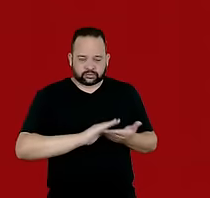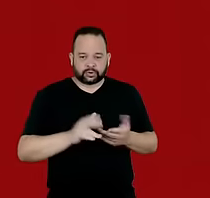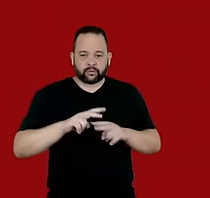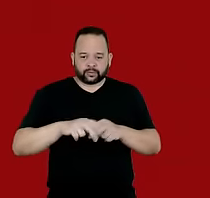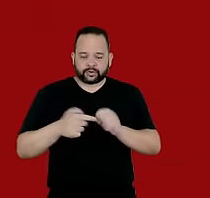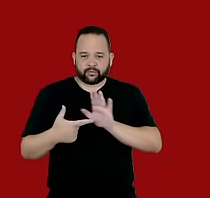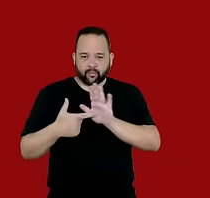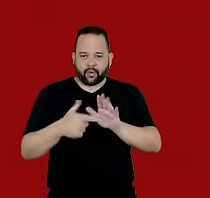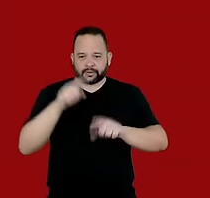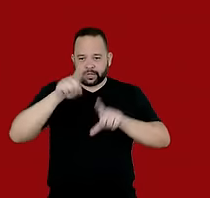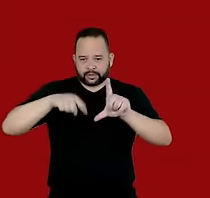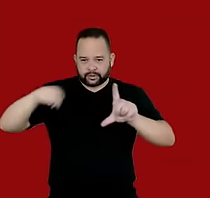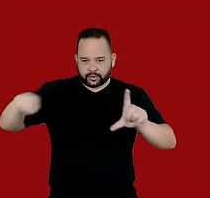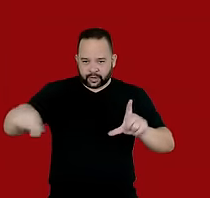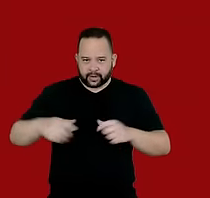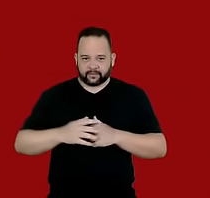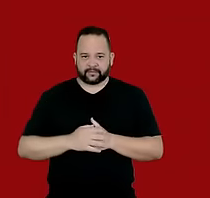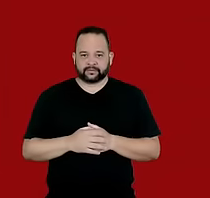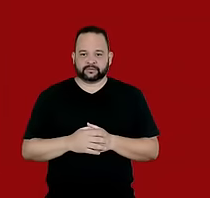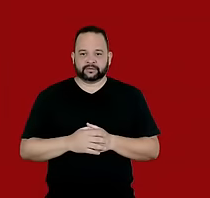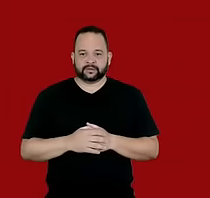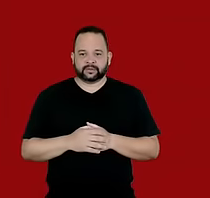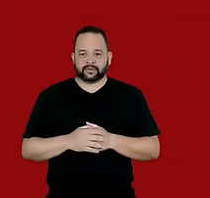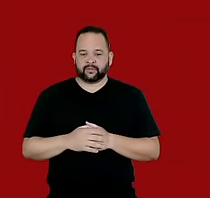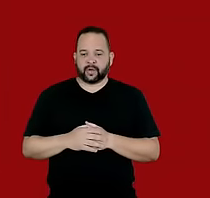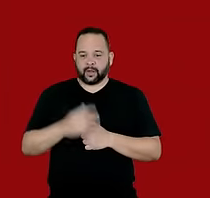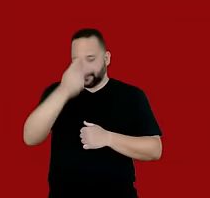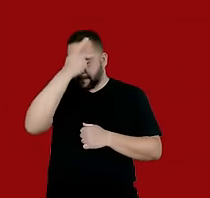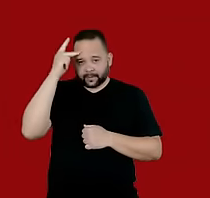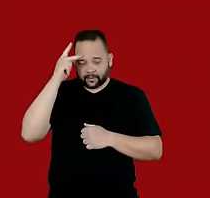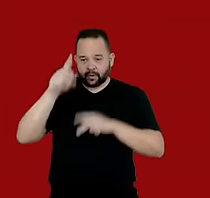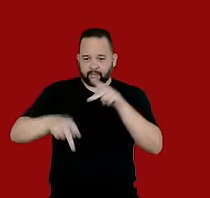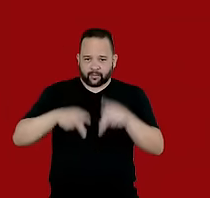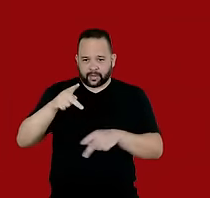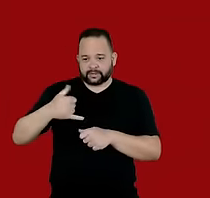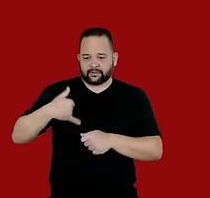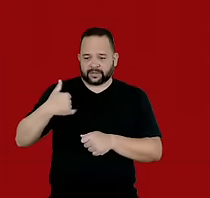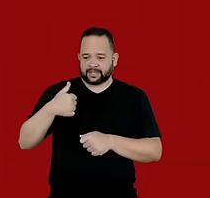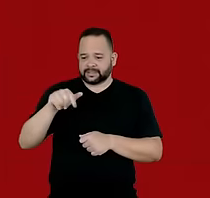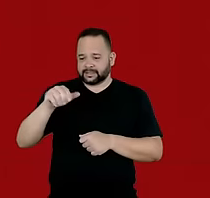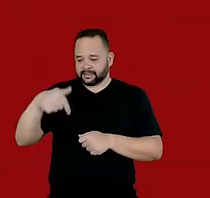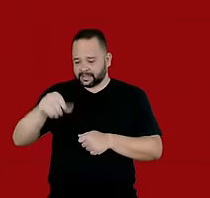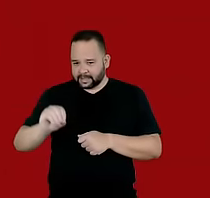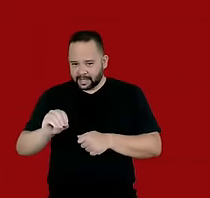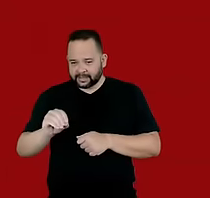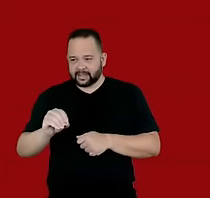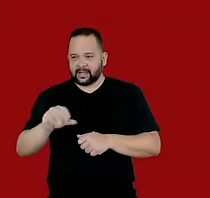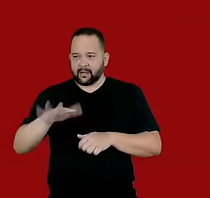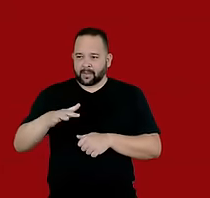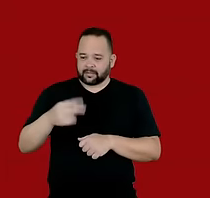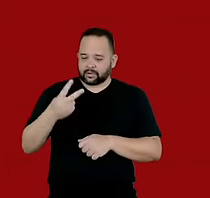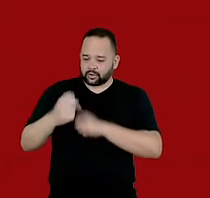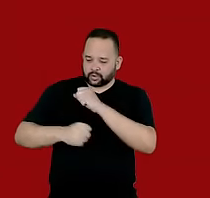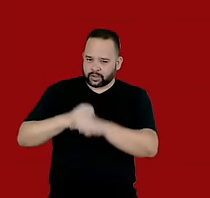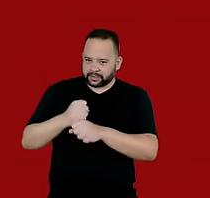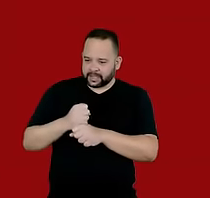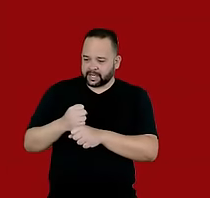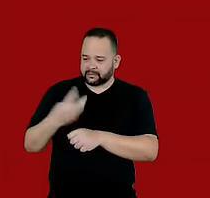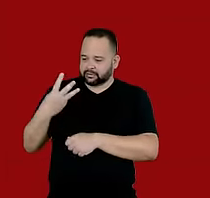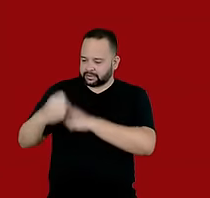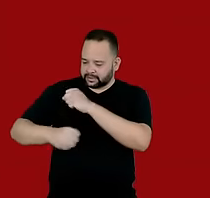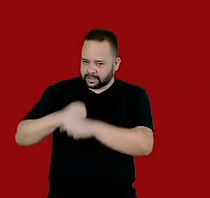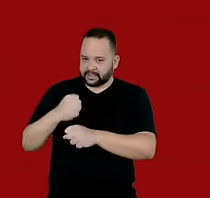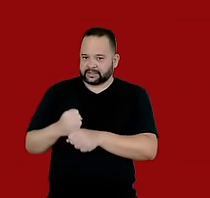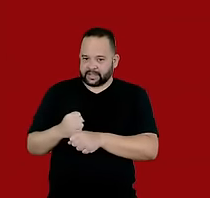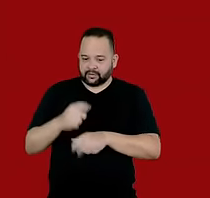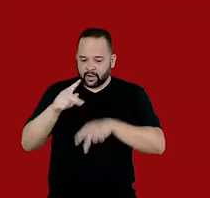parcela da riqueza acima de 70 anos a participação no consumo e cada 2 3 anos que você muda que você envelhece a população